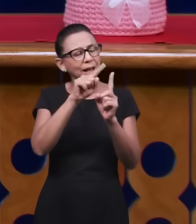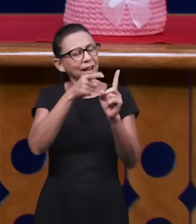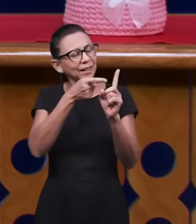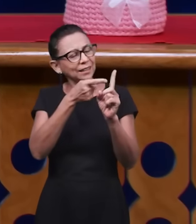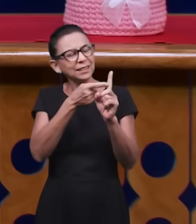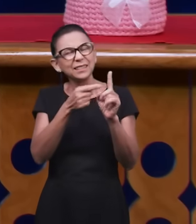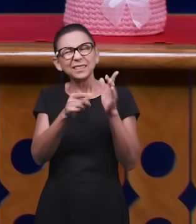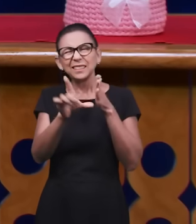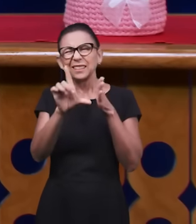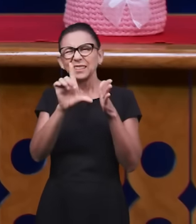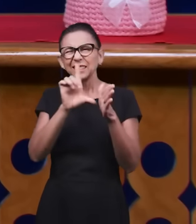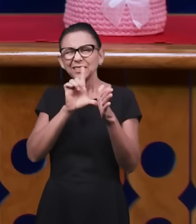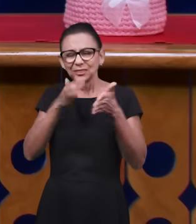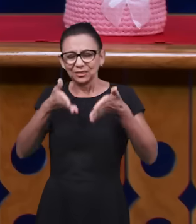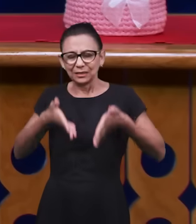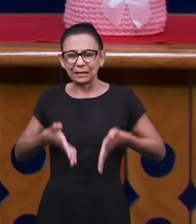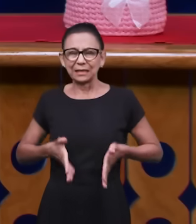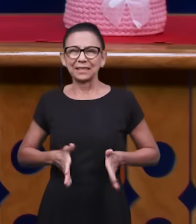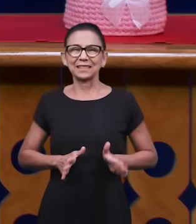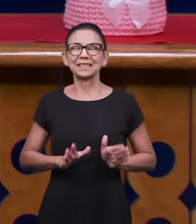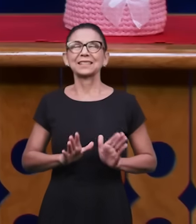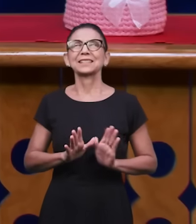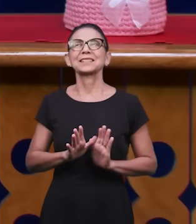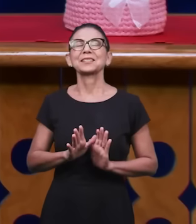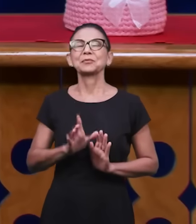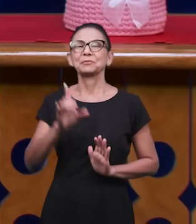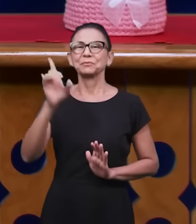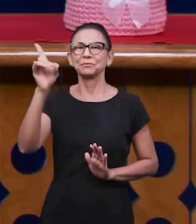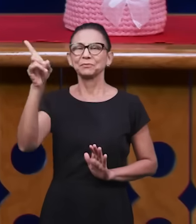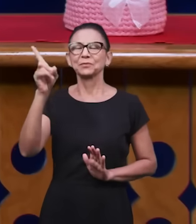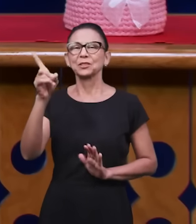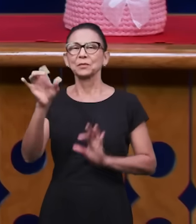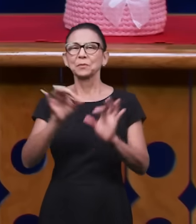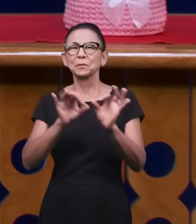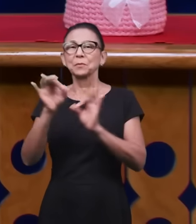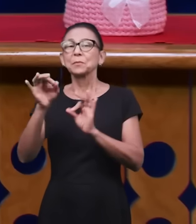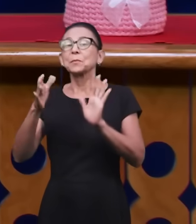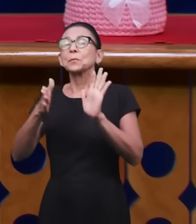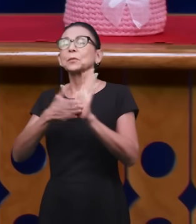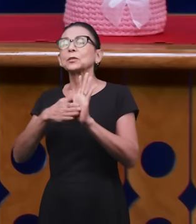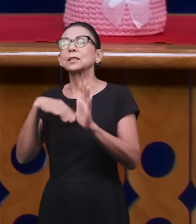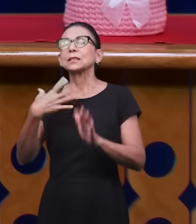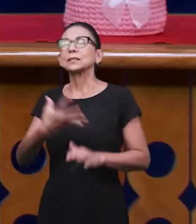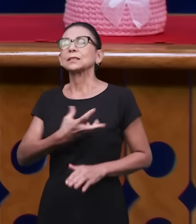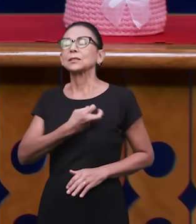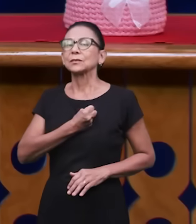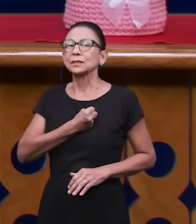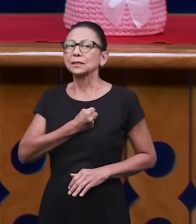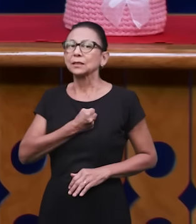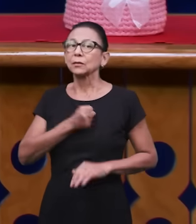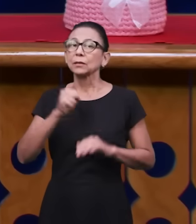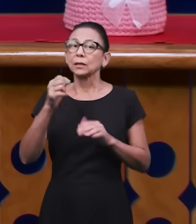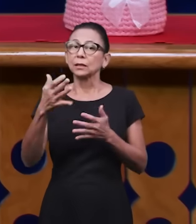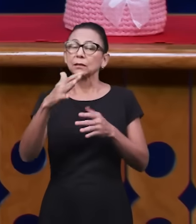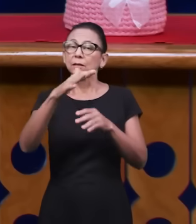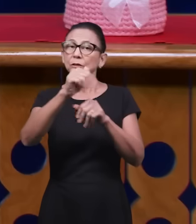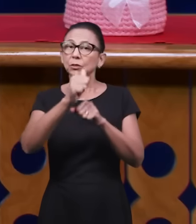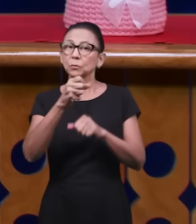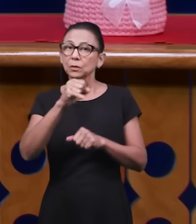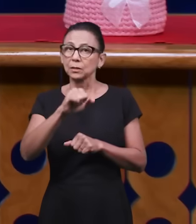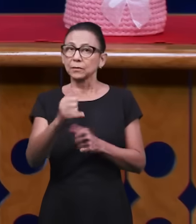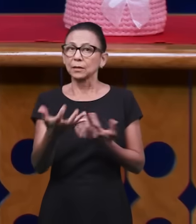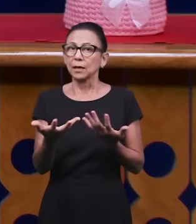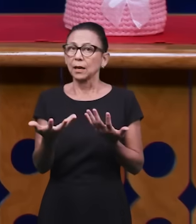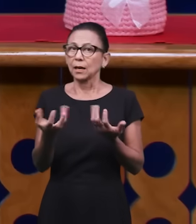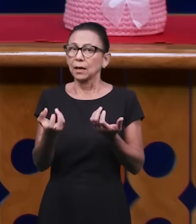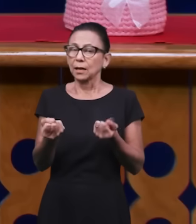nascermos. Já havia um propósito da parte do Senhor em nos chamar. Se nós vamos aceitar esse chamado ou não, se nós